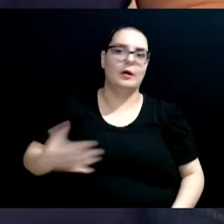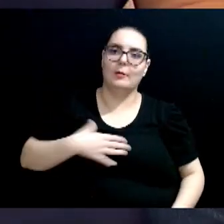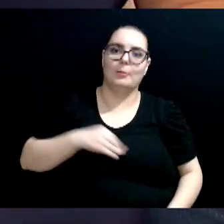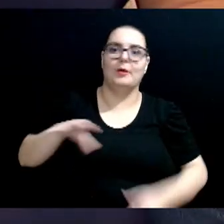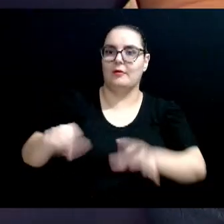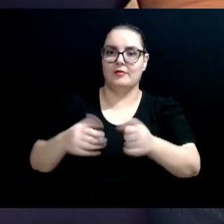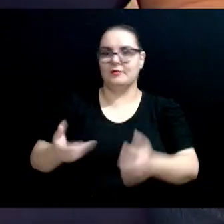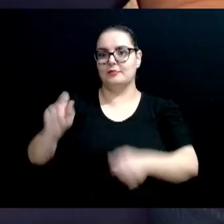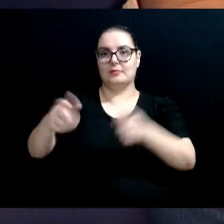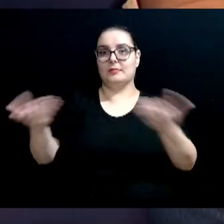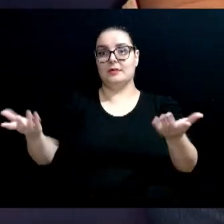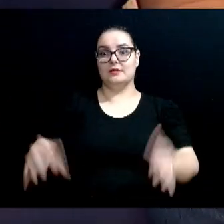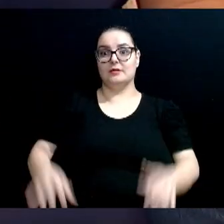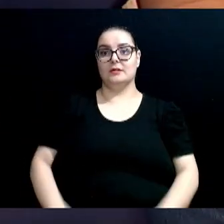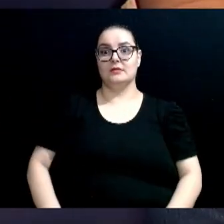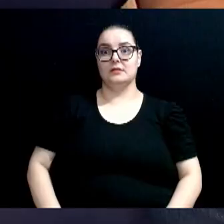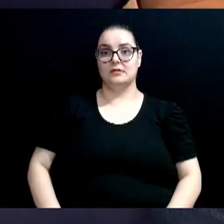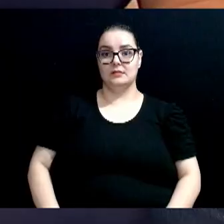criança, né?